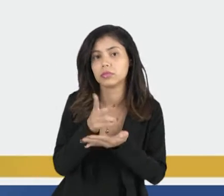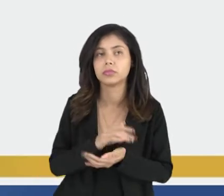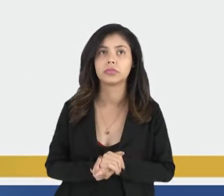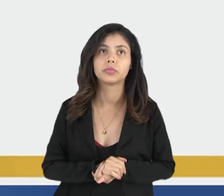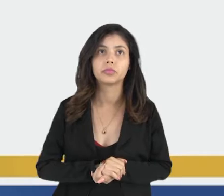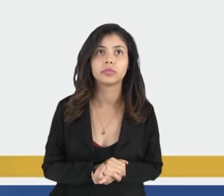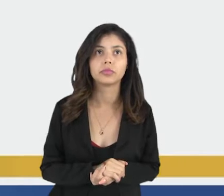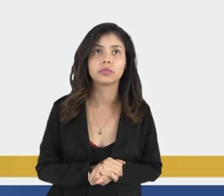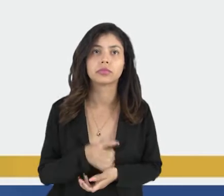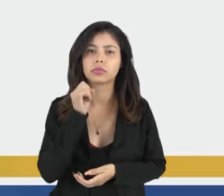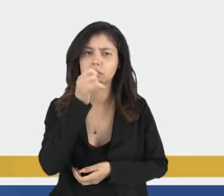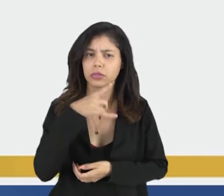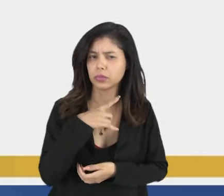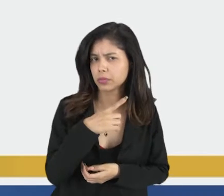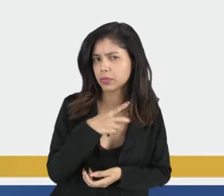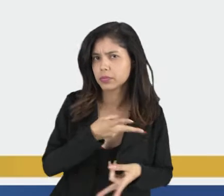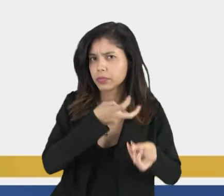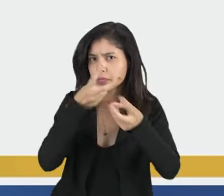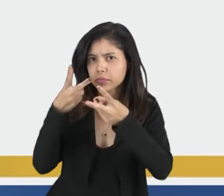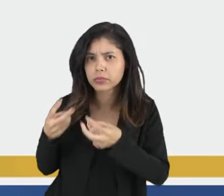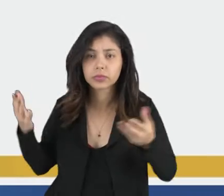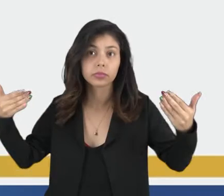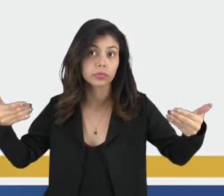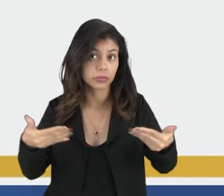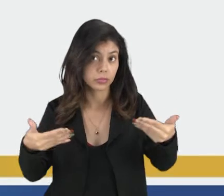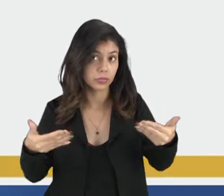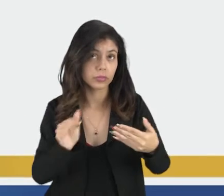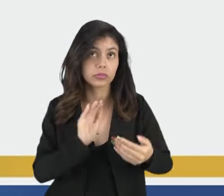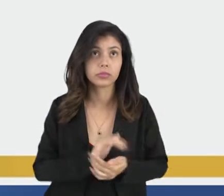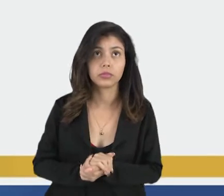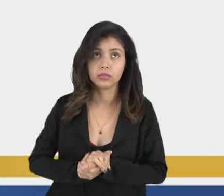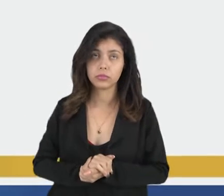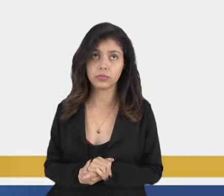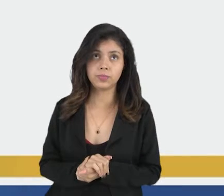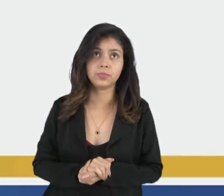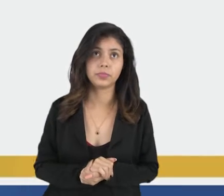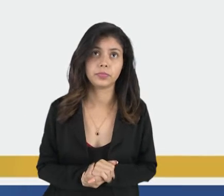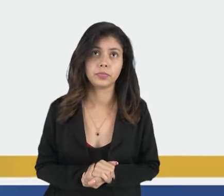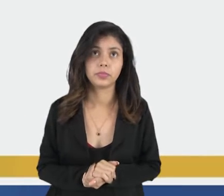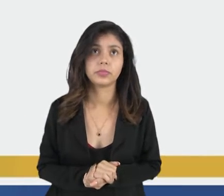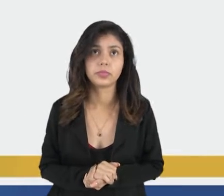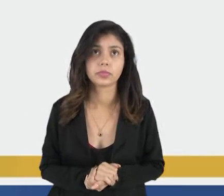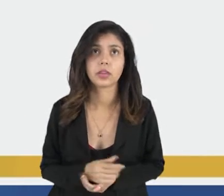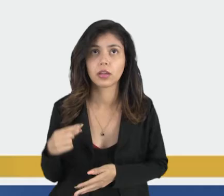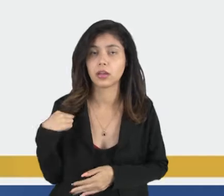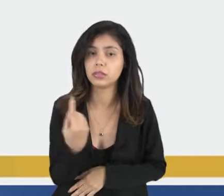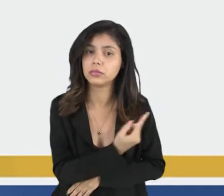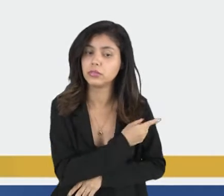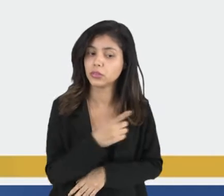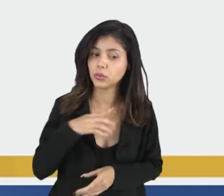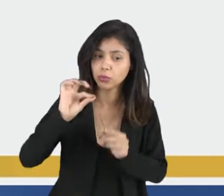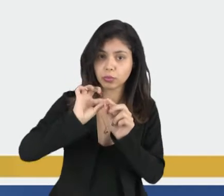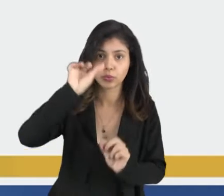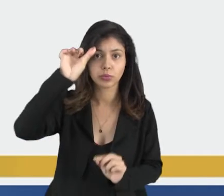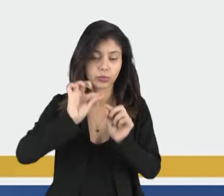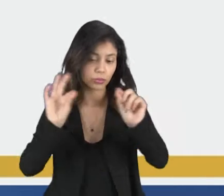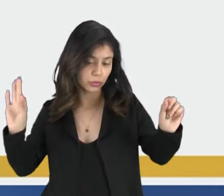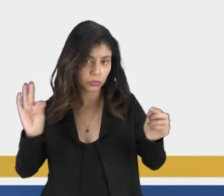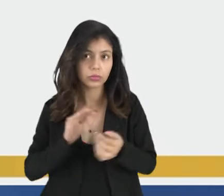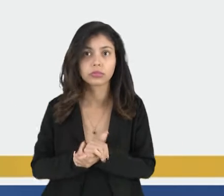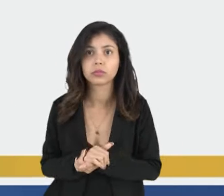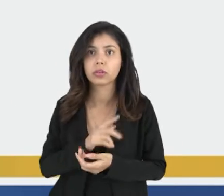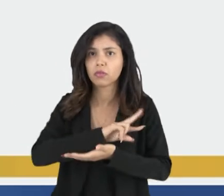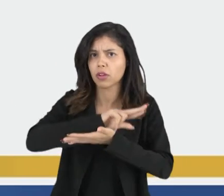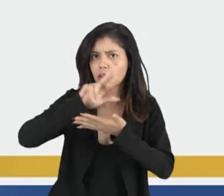Então, se vocês estiverem observando agora essa circunferência, nós vamos ter aí uma circunferência